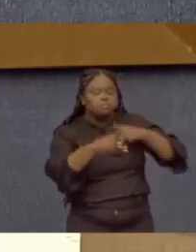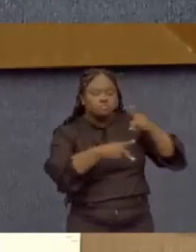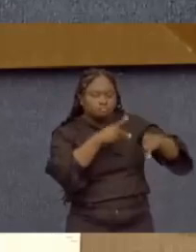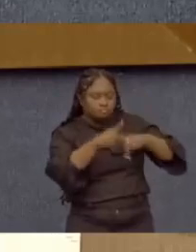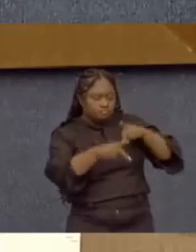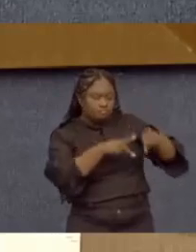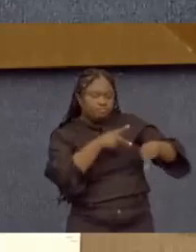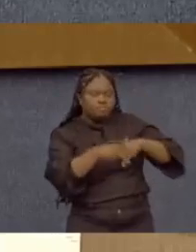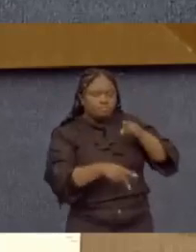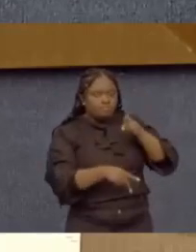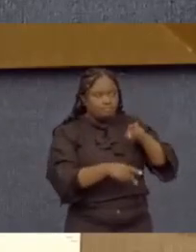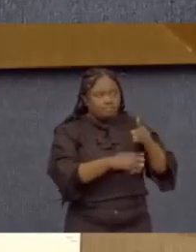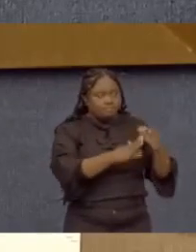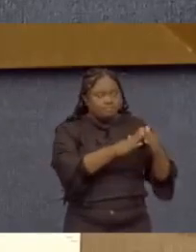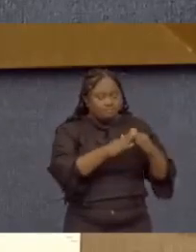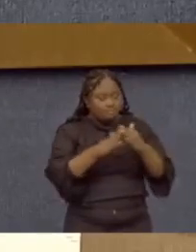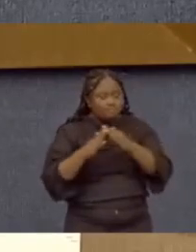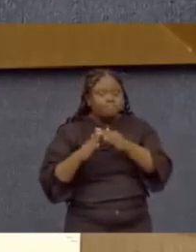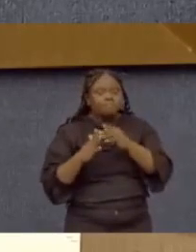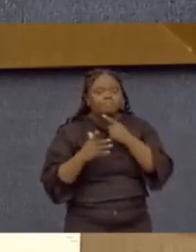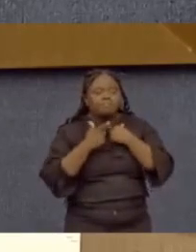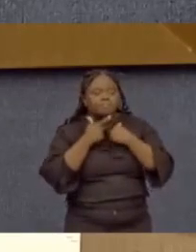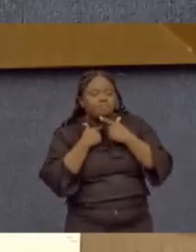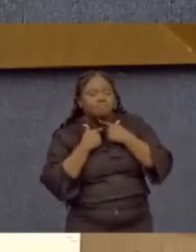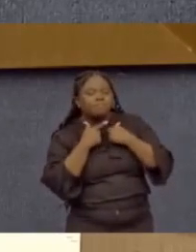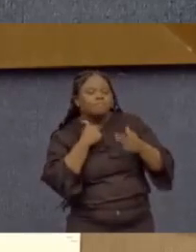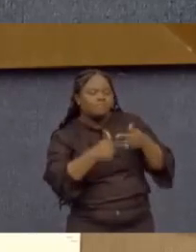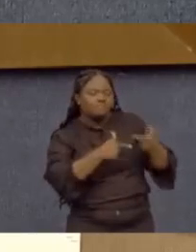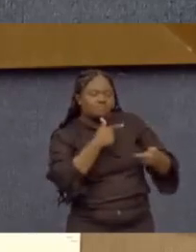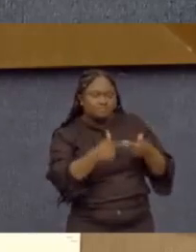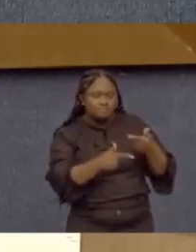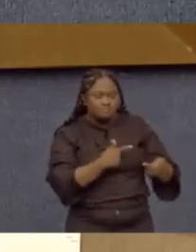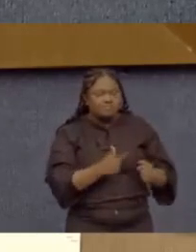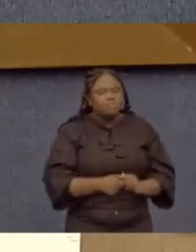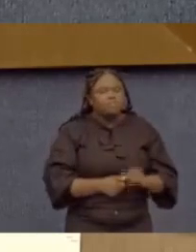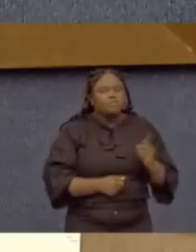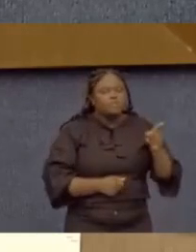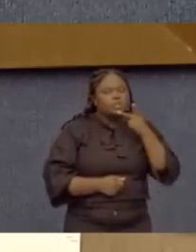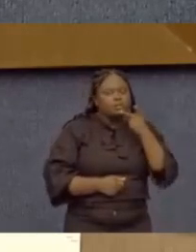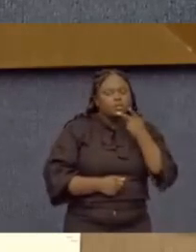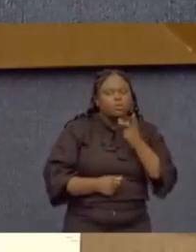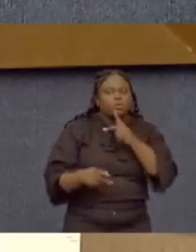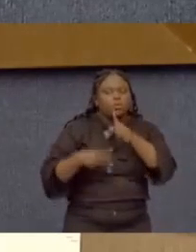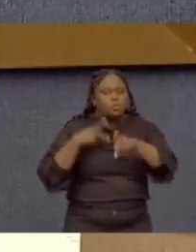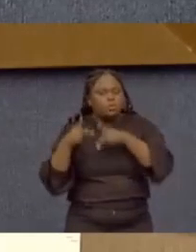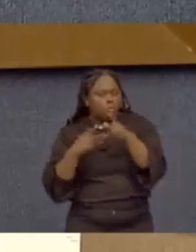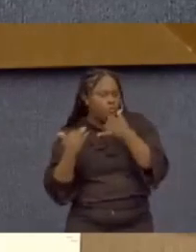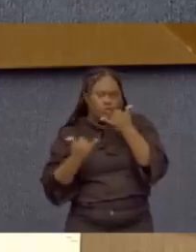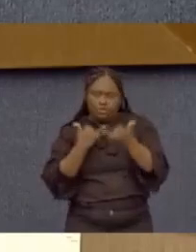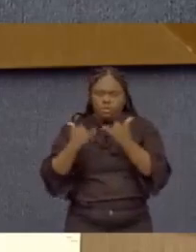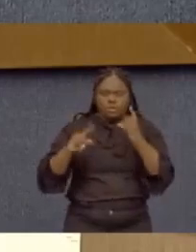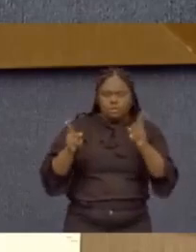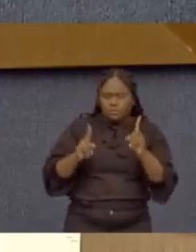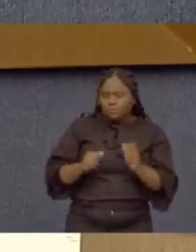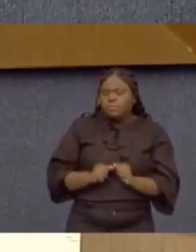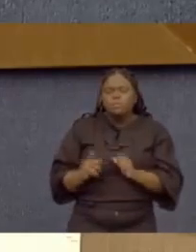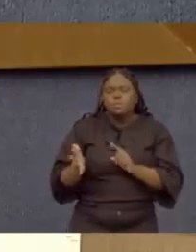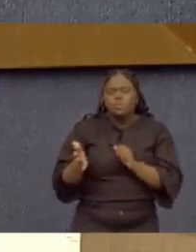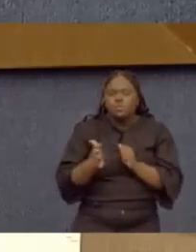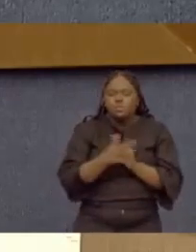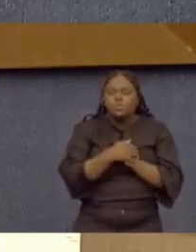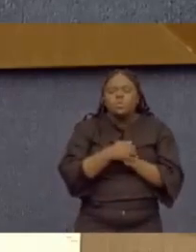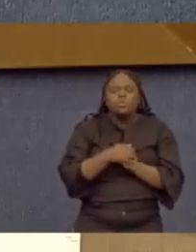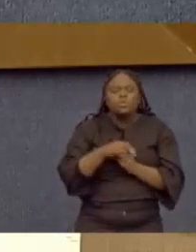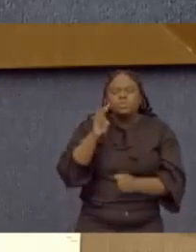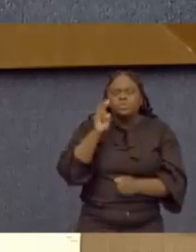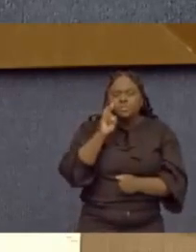população do aglomerado, uma vontade de trabalhar muito grande. O seu dizer, com o povo não se brinca, esconde uma